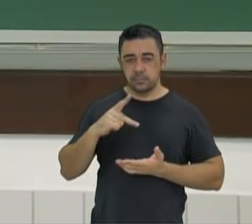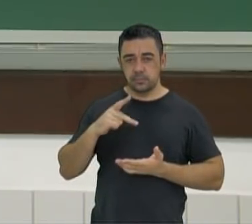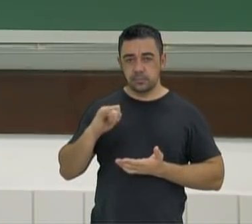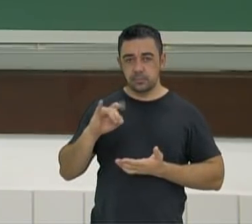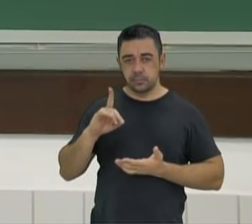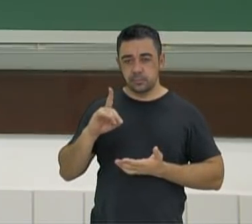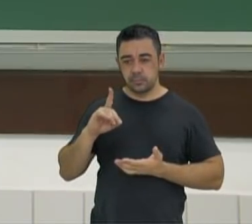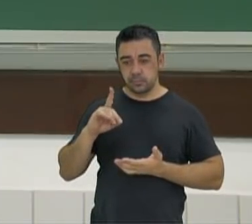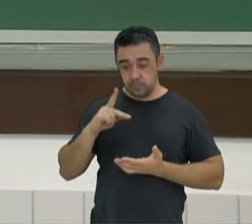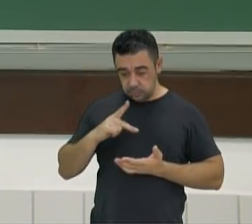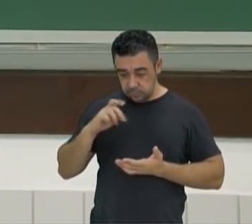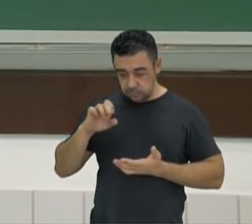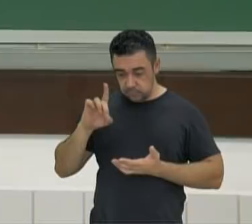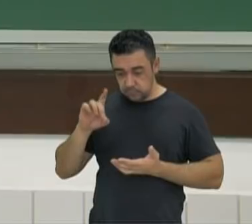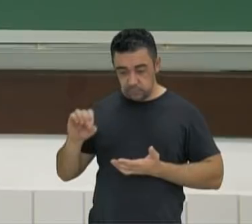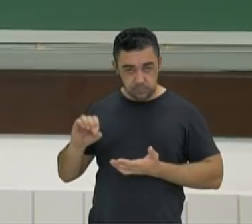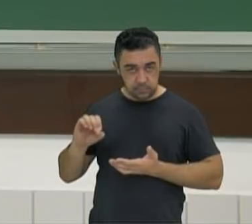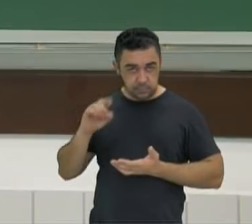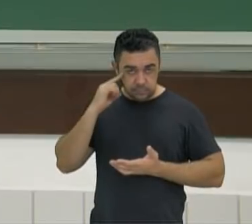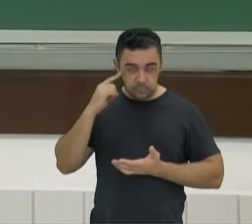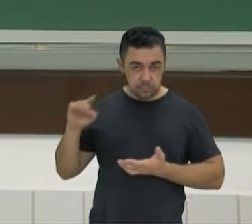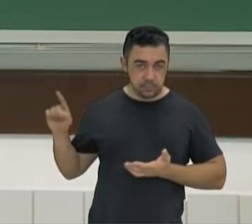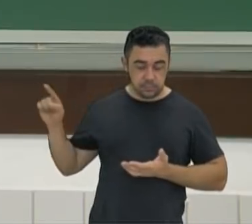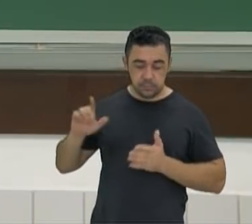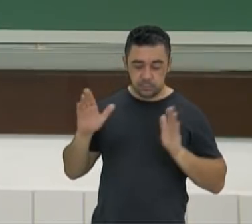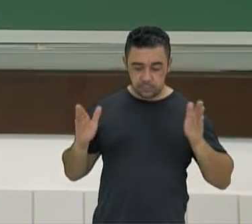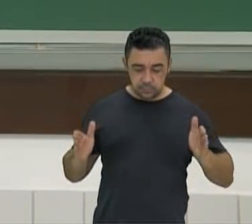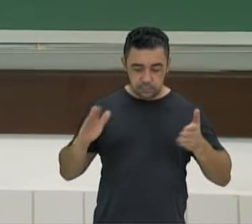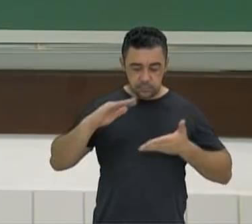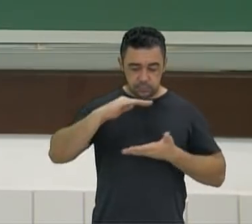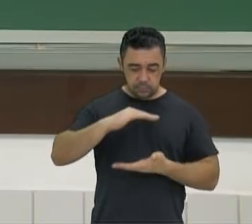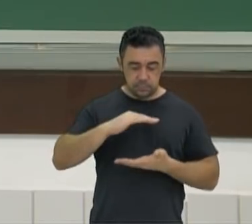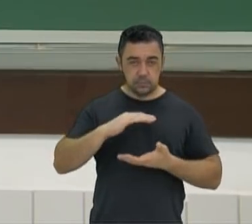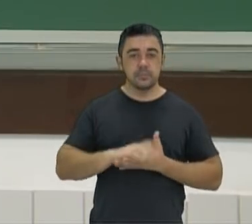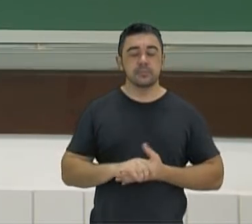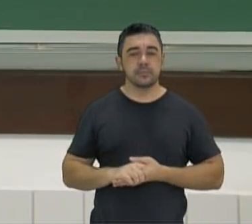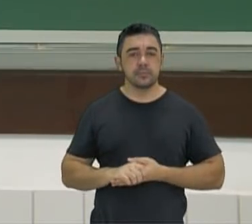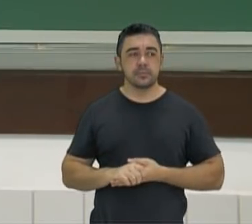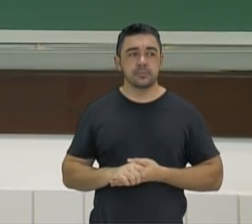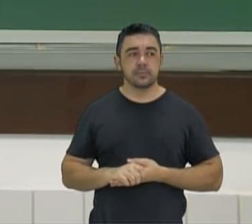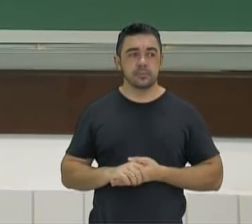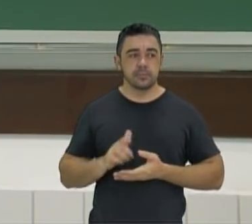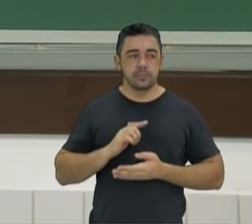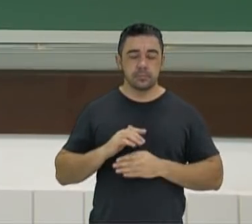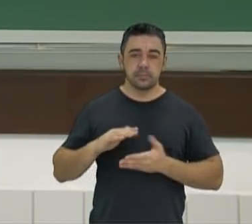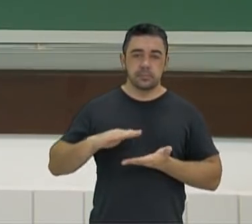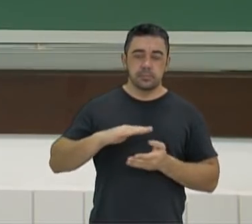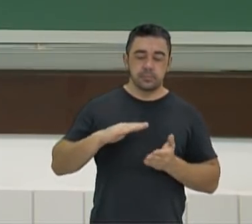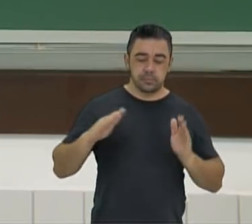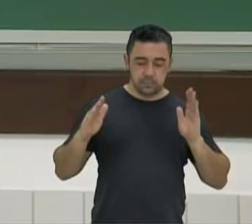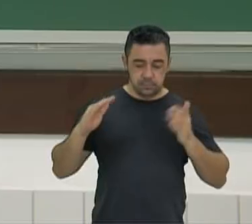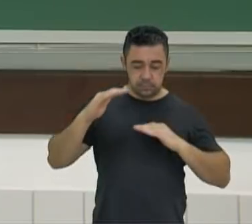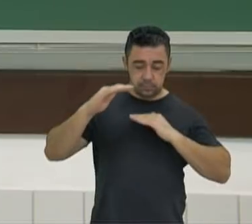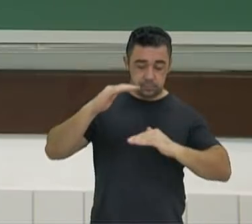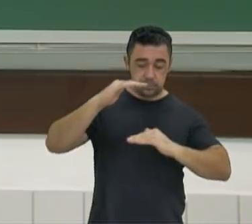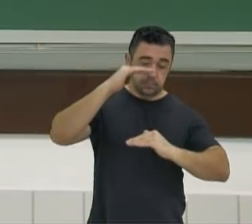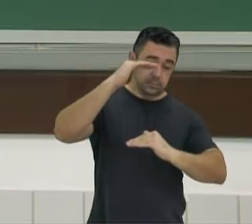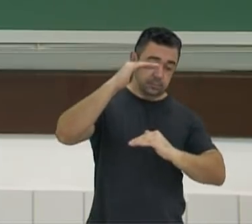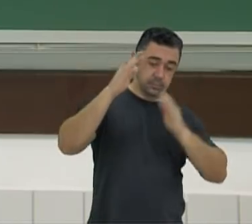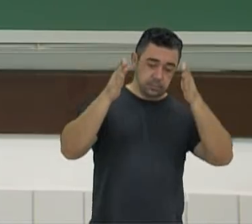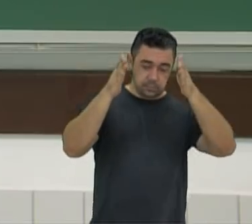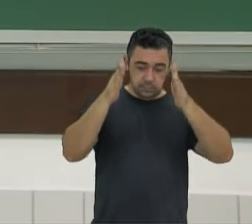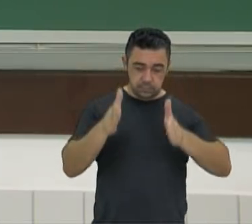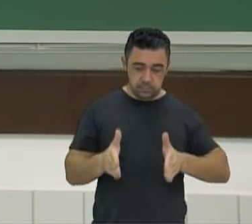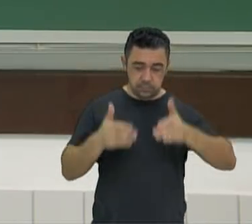paralelepípedo, né? Então, olha lá, tenho aqui um prisma com duas bases. E as suas faces laterais, ó,